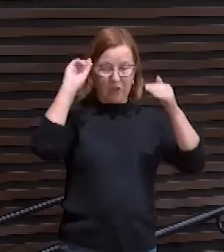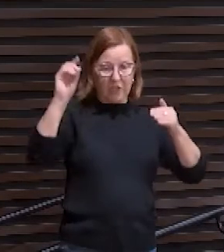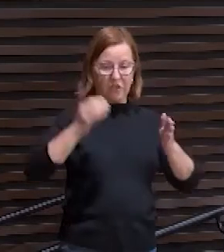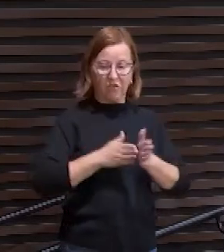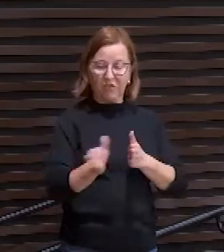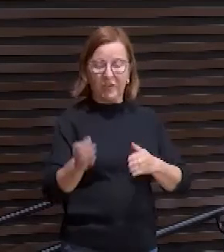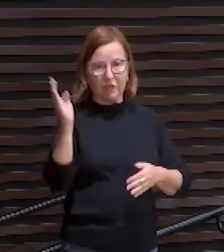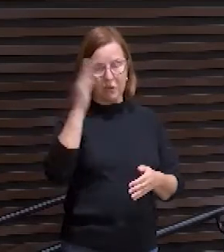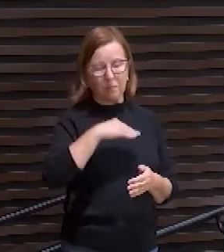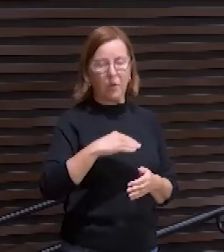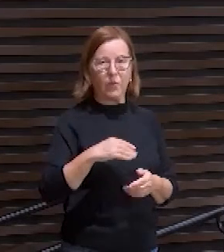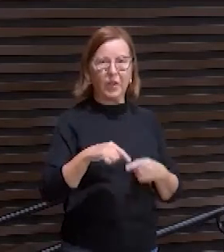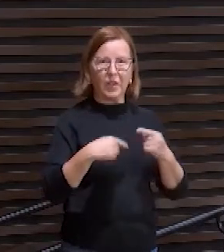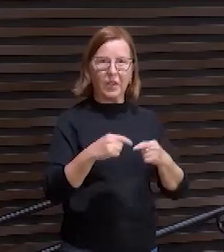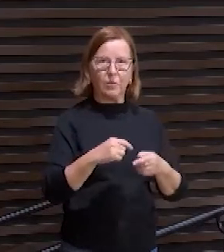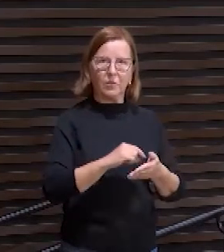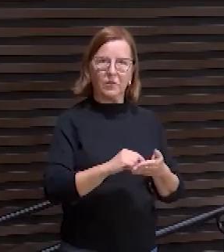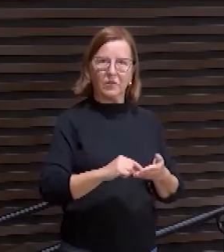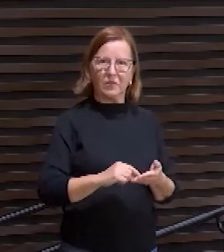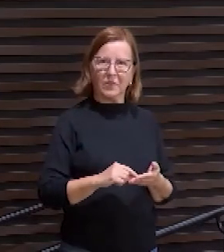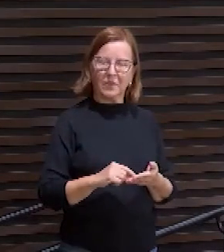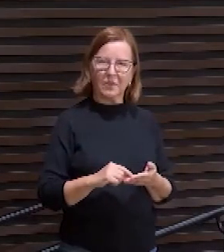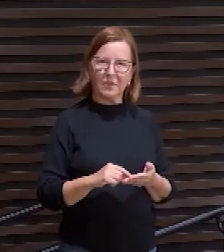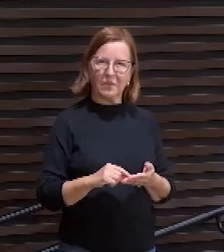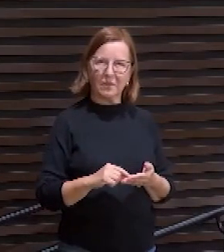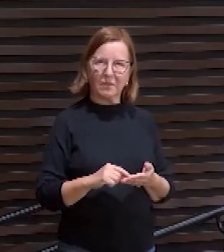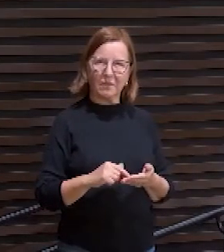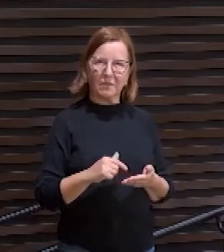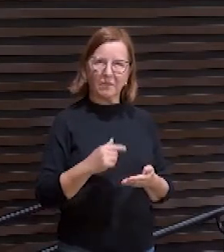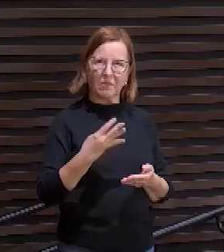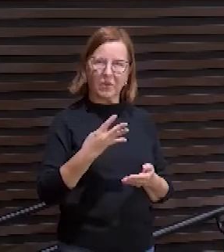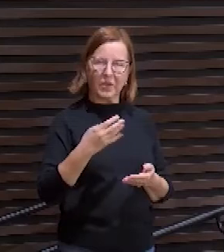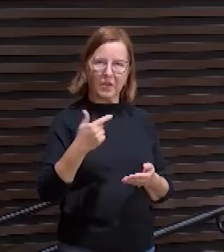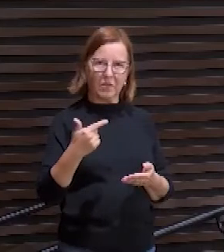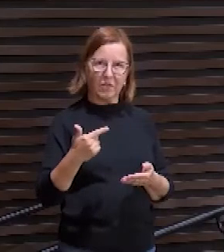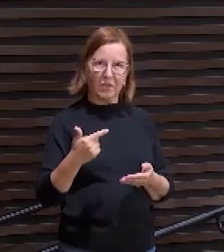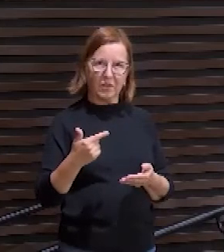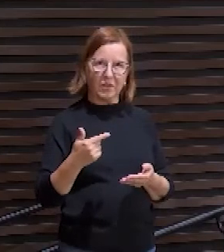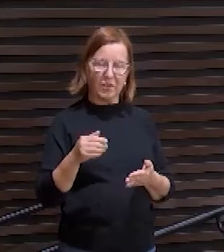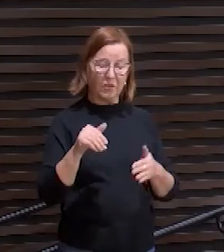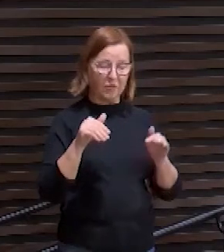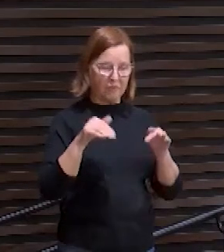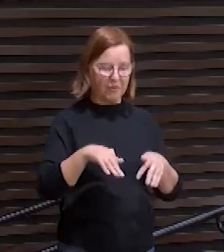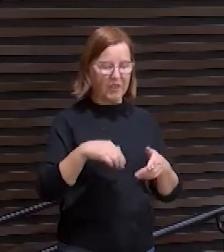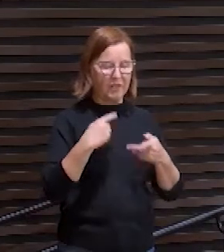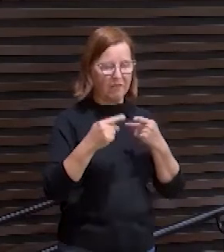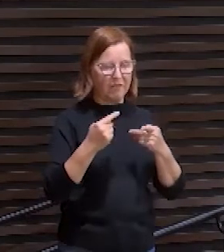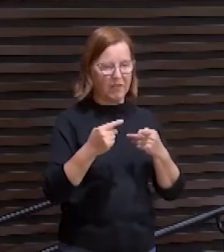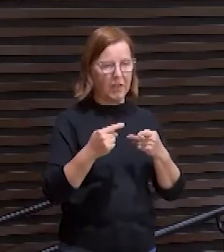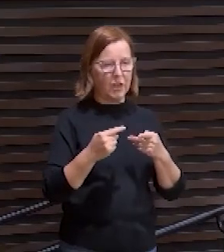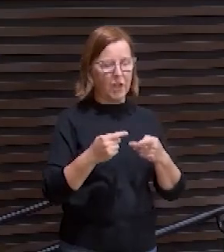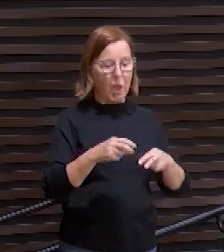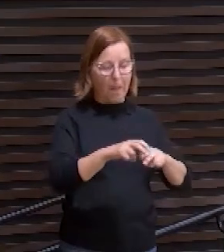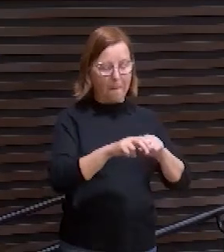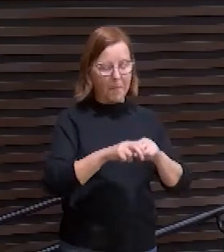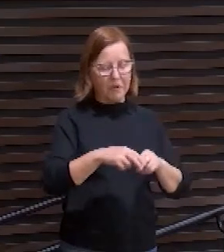42, versículo 6, por isso, aí ele diz, por isso me abomino e me arrependo no pó e na cinza.